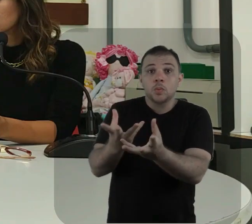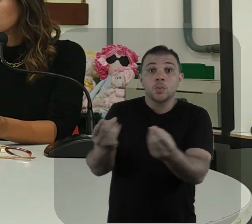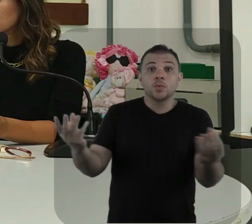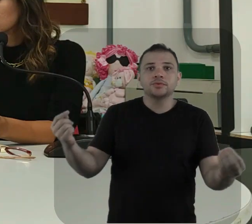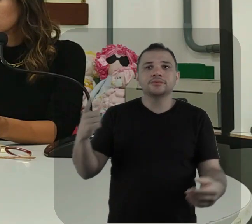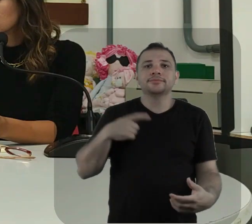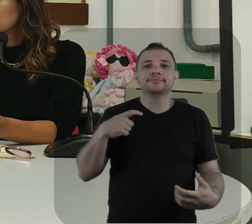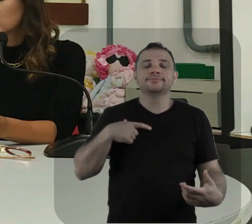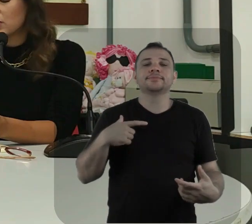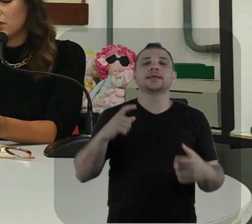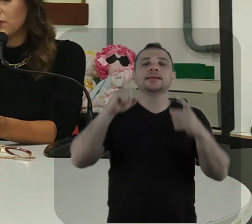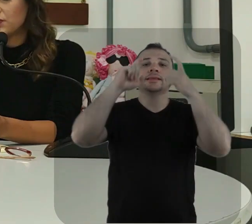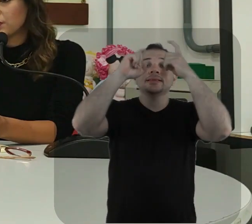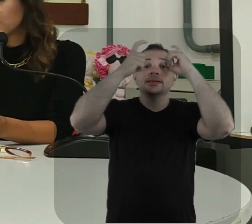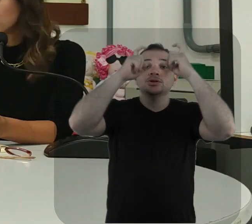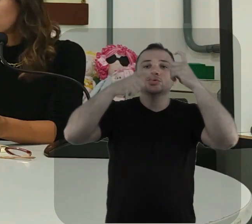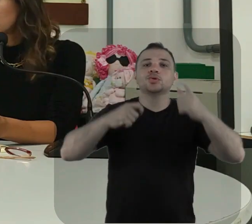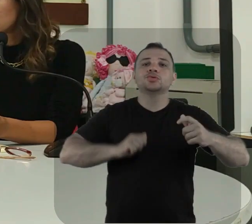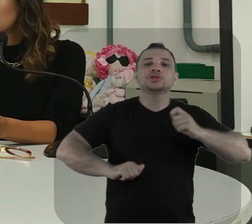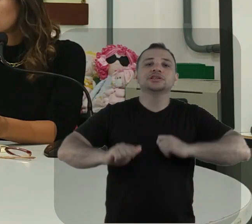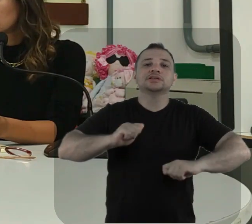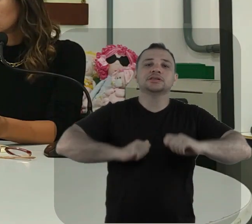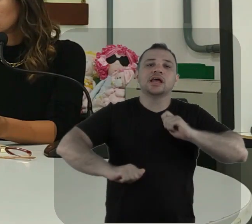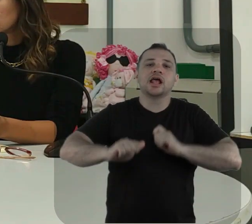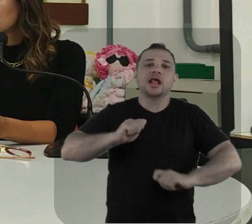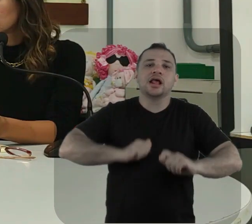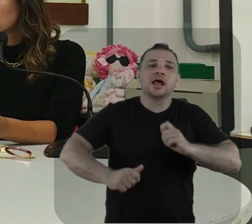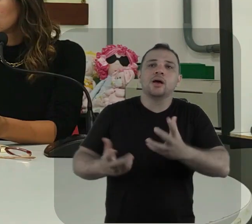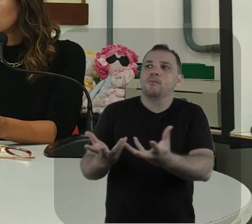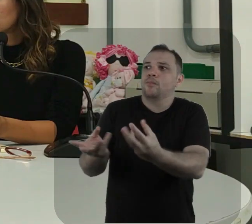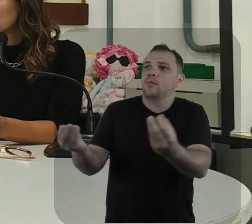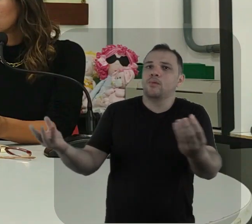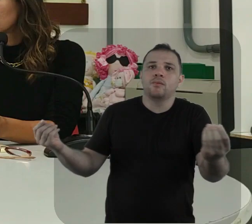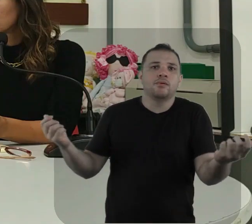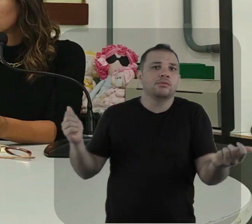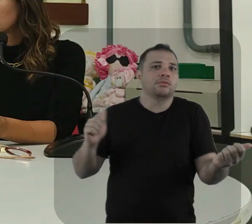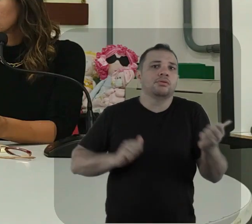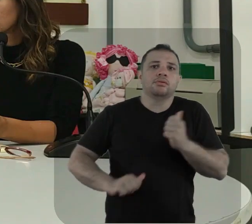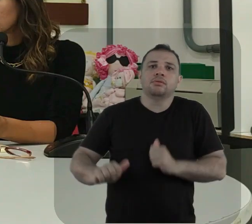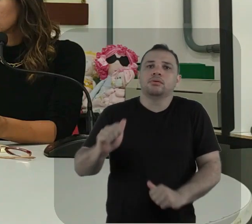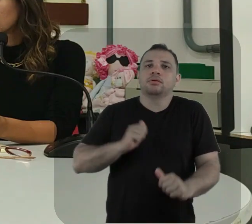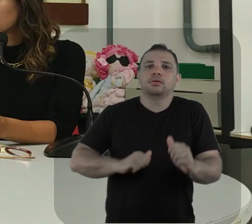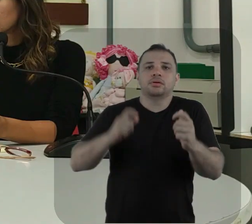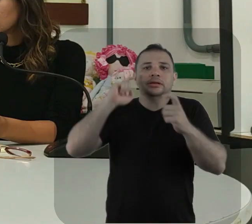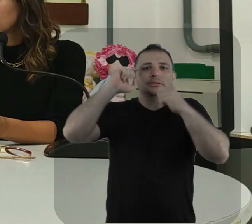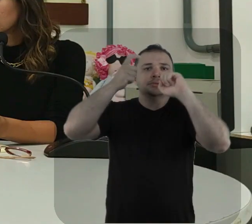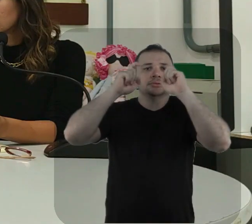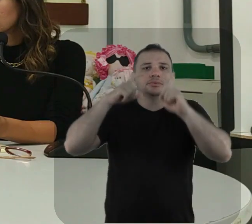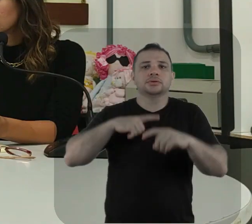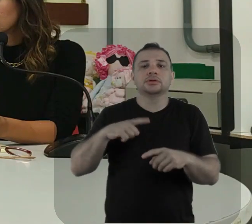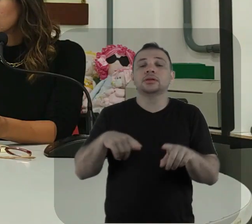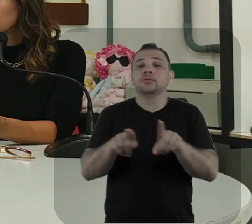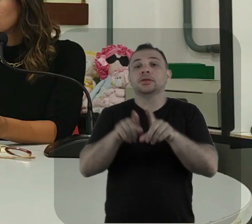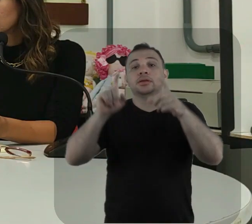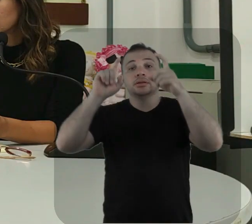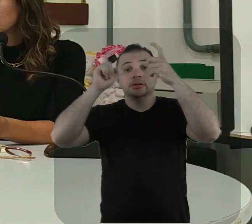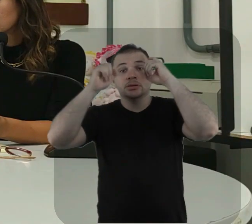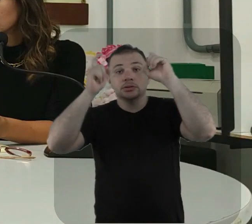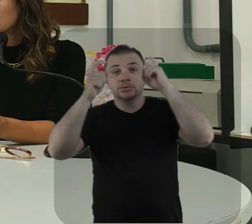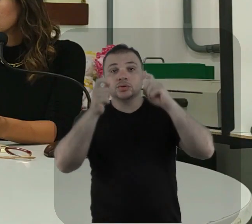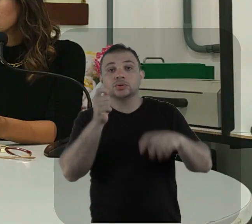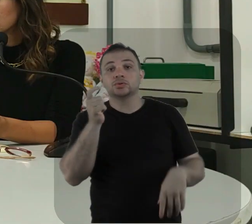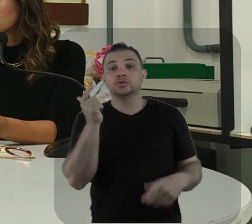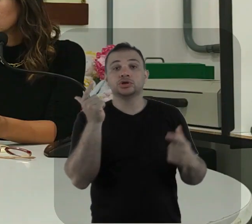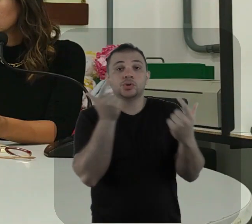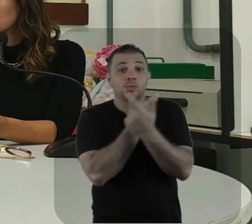de transtorno de ansiedade, é o que a gente mais atende, né, lá dentro da nossa realidade, fora os transtornos de humor também,